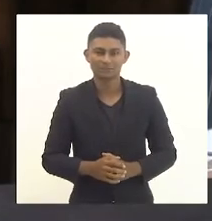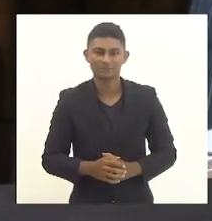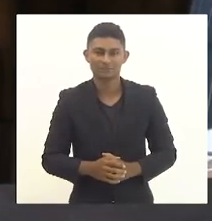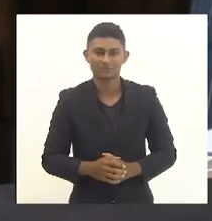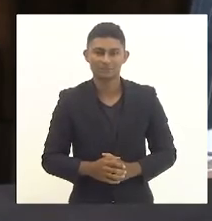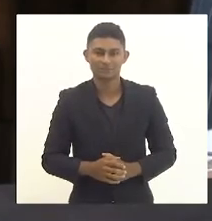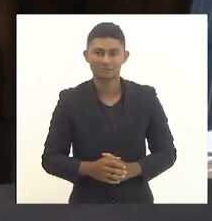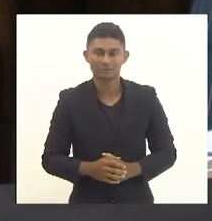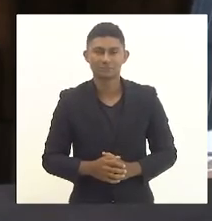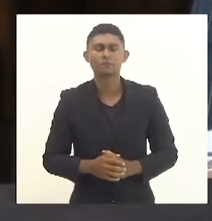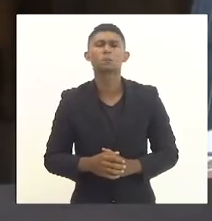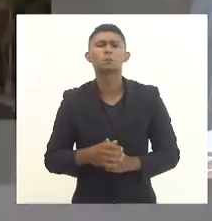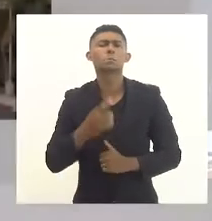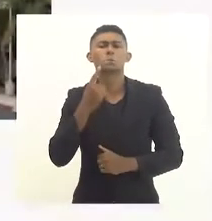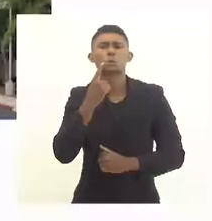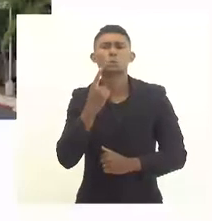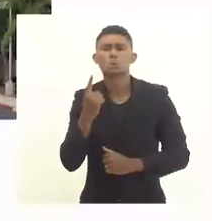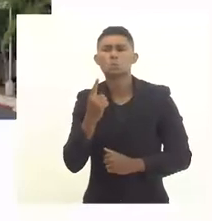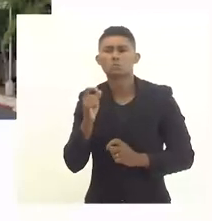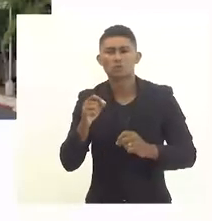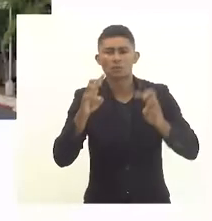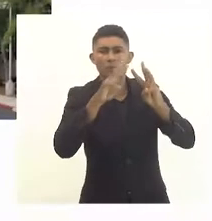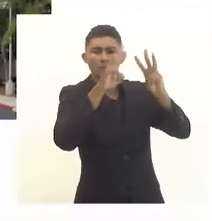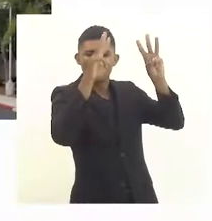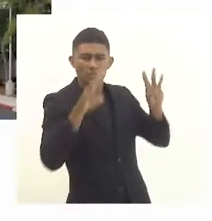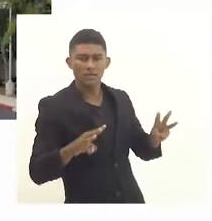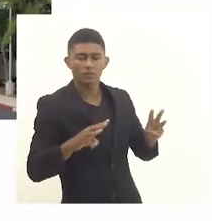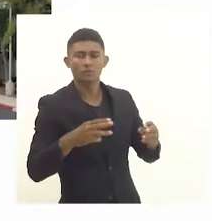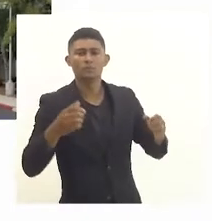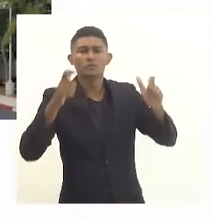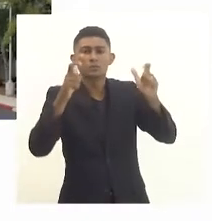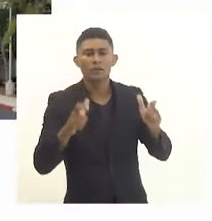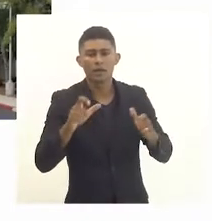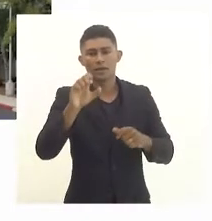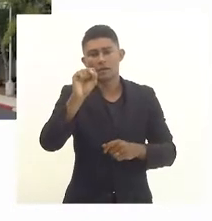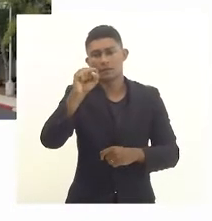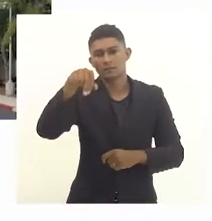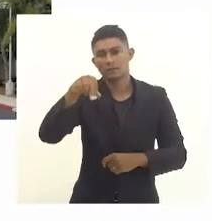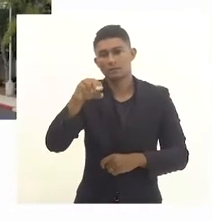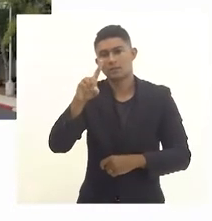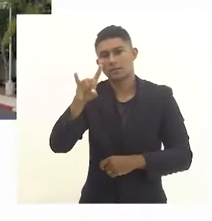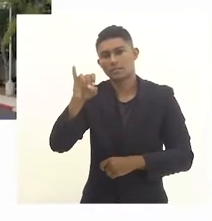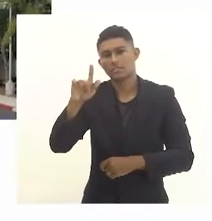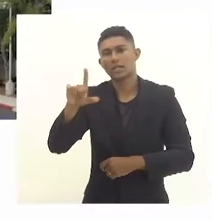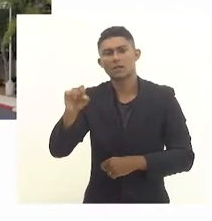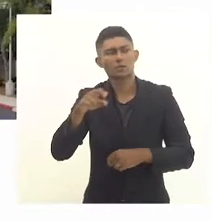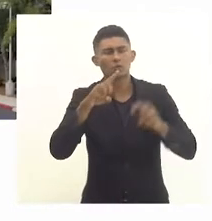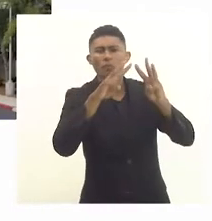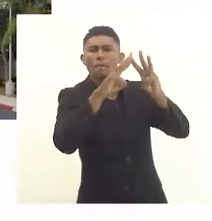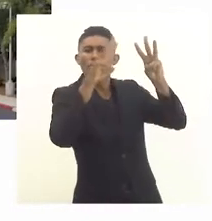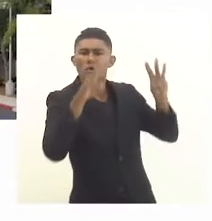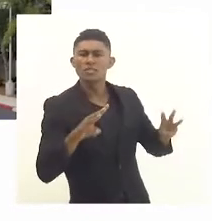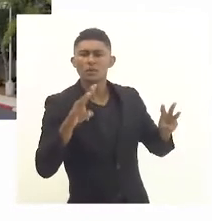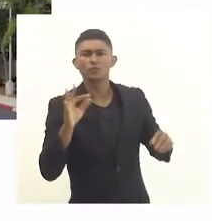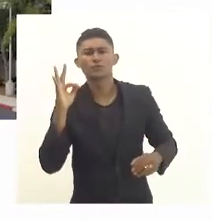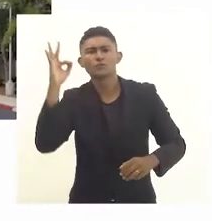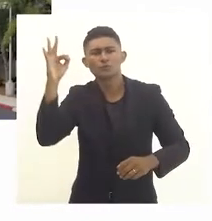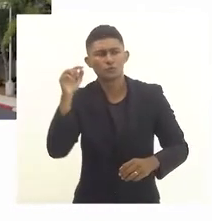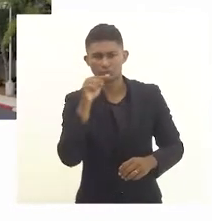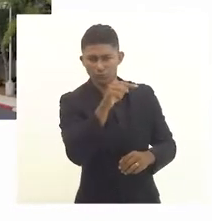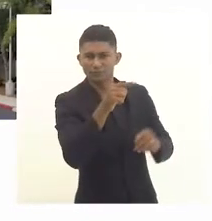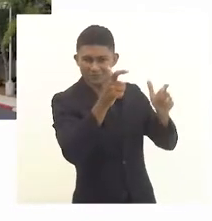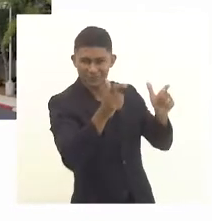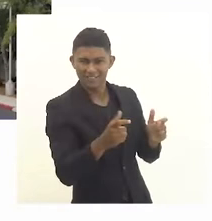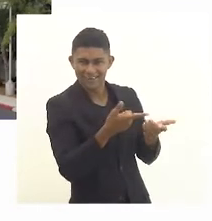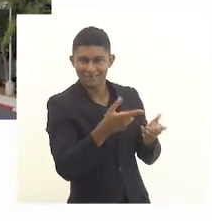Esse aqui é o Museu do Futuro na Qualcomm, em San Diego, que a gente fez toda a instalação do Museu do Futuro com esses itens analíticos,